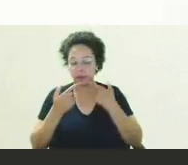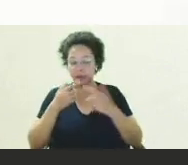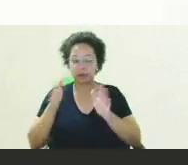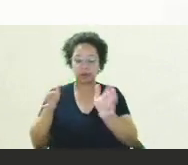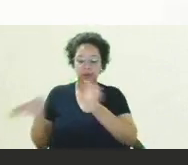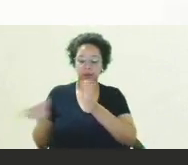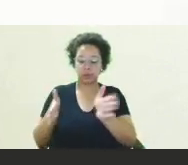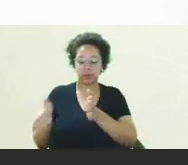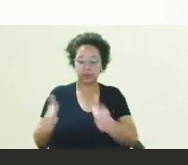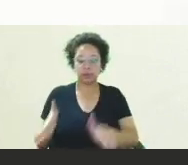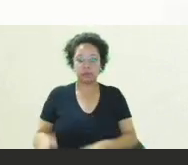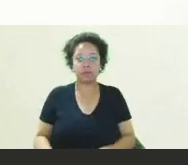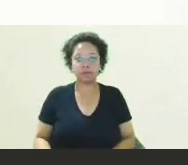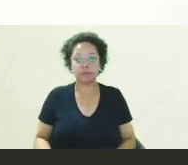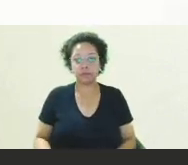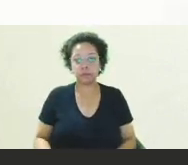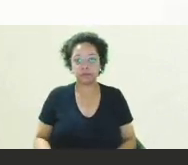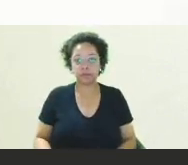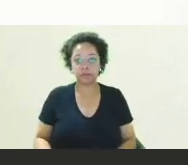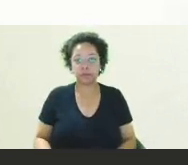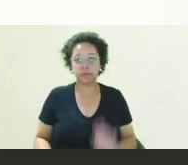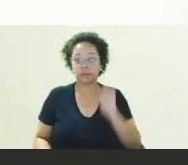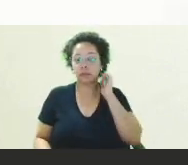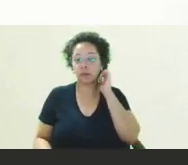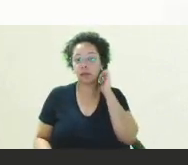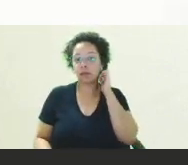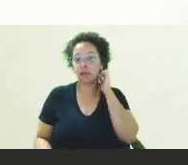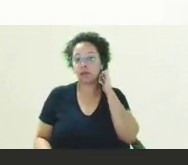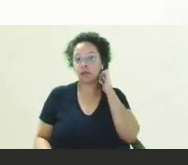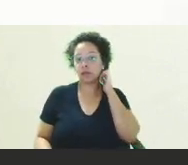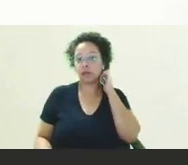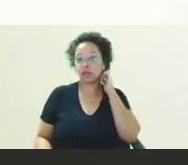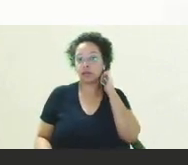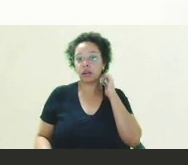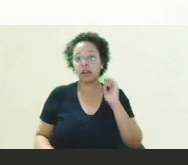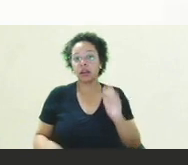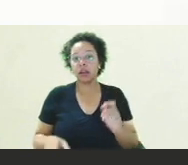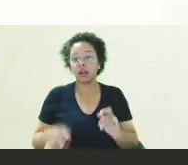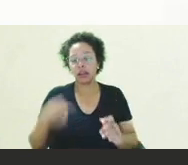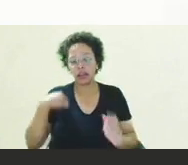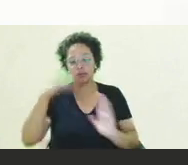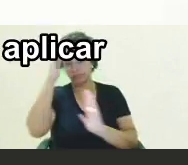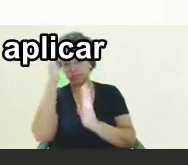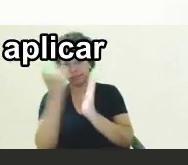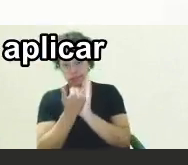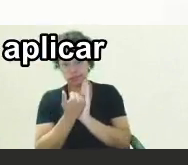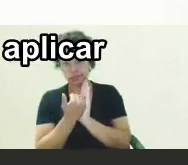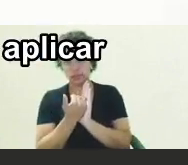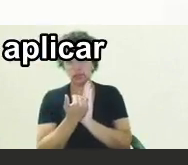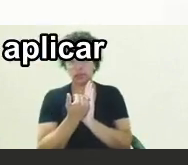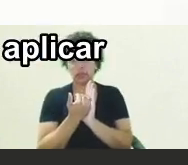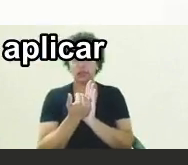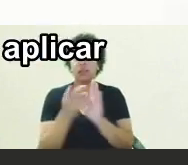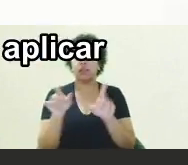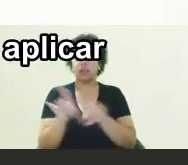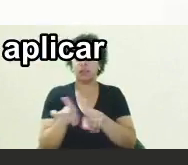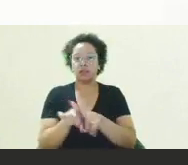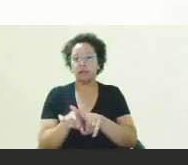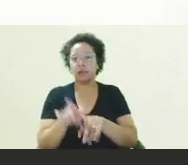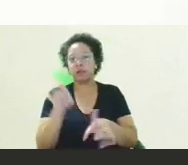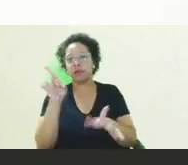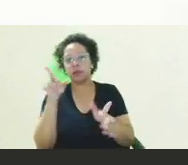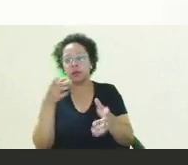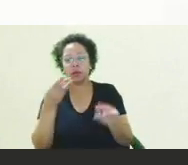acessibilidade. Então, o design, ele se questiona se ele está cumprindo o papel dele, ele se questiona como ele pode